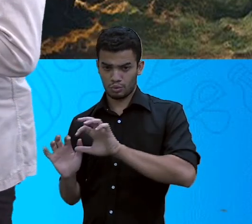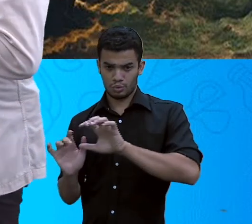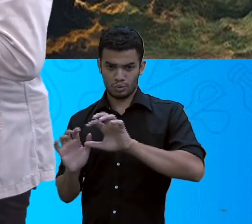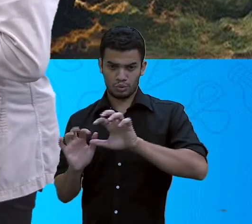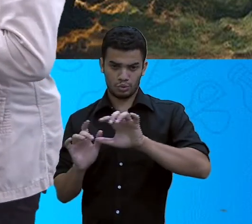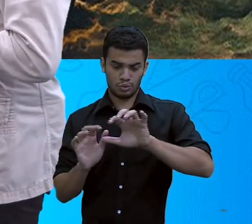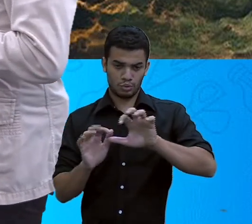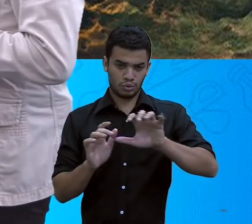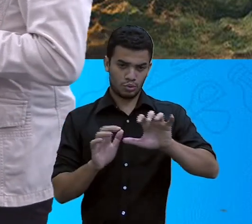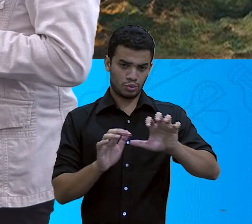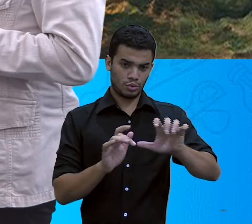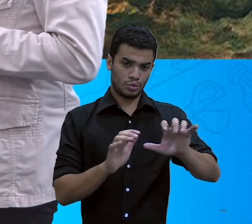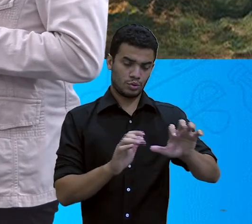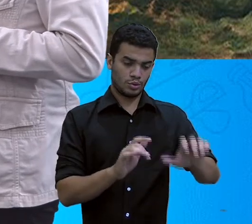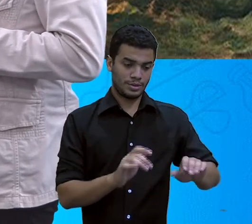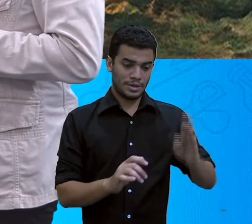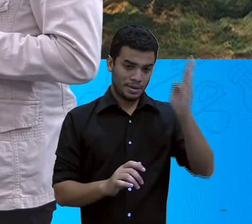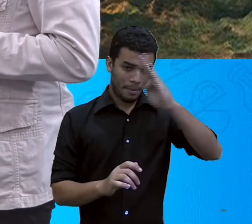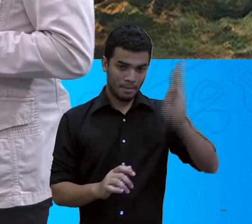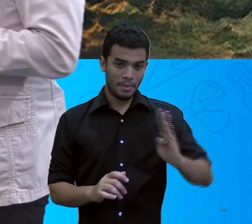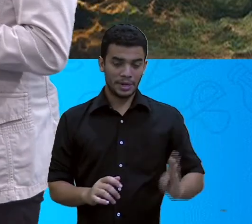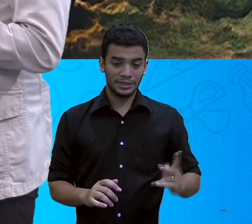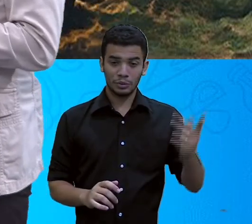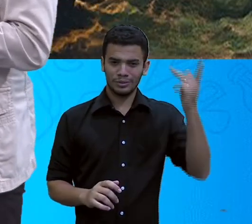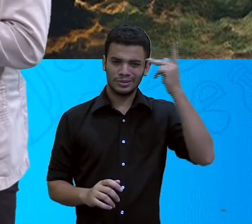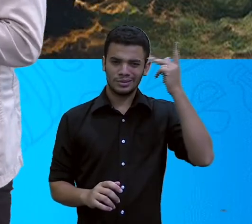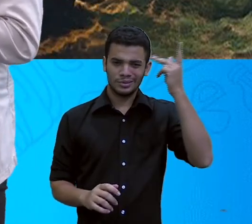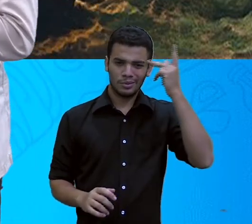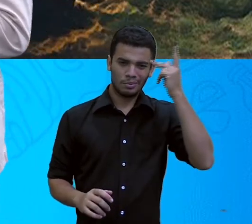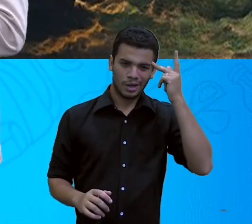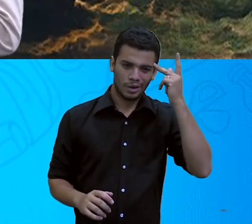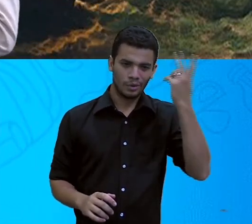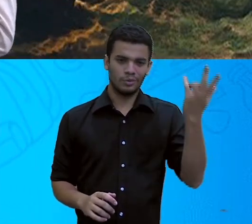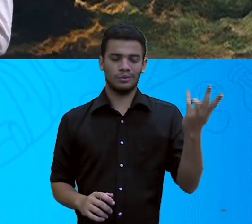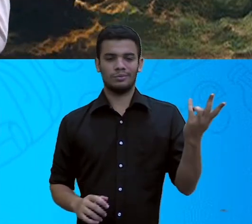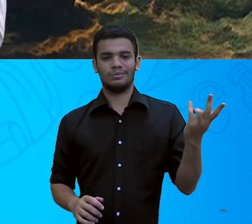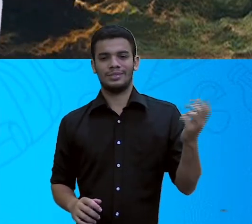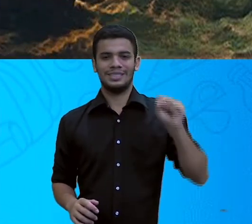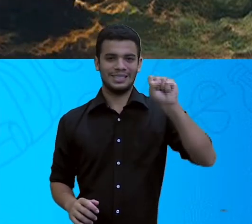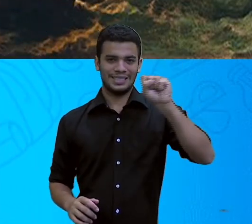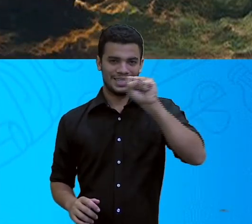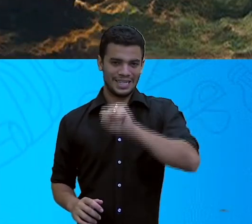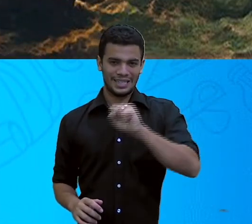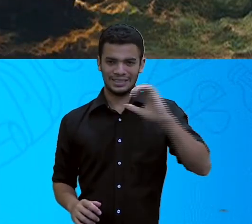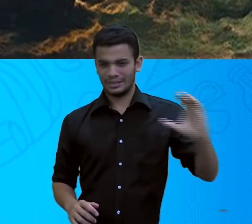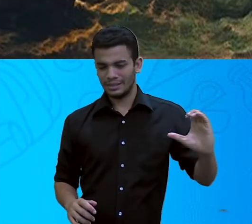Santa Catarina, Paraná e assim para a região depois